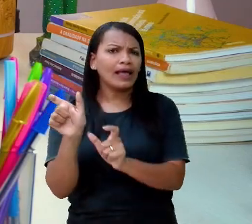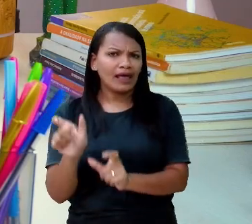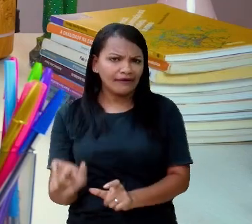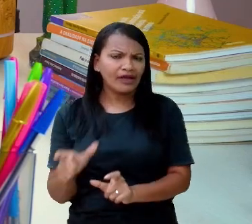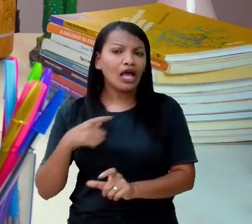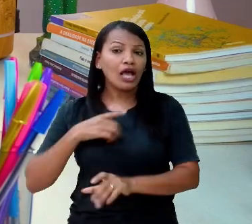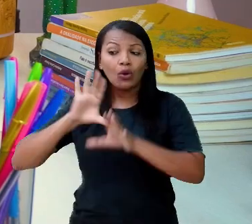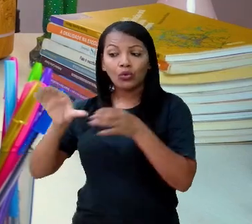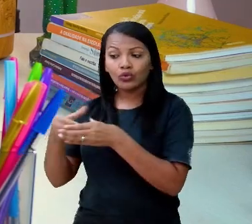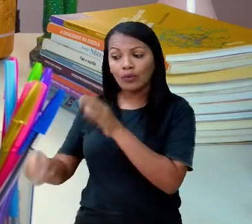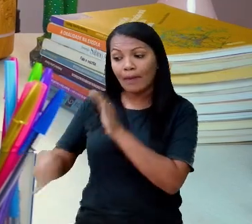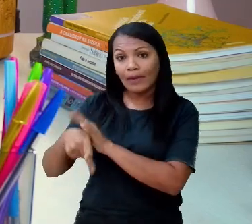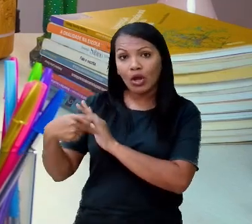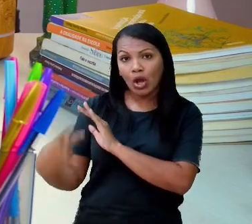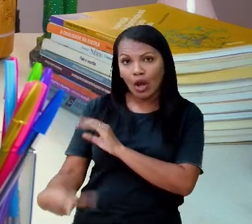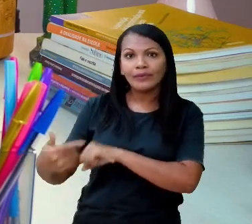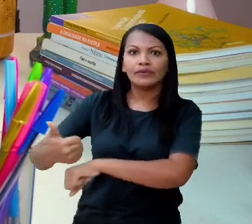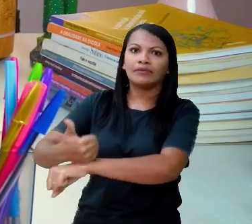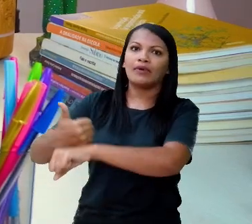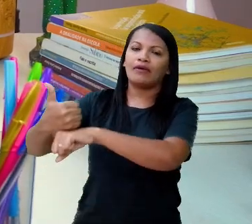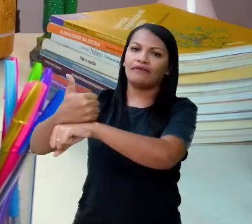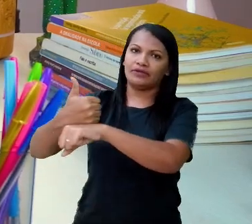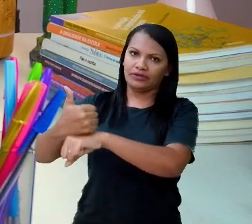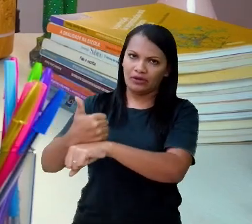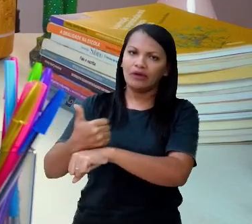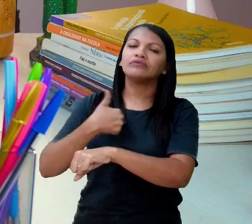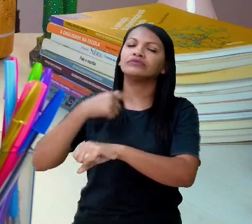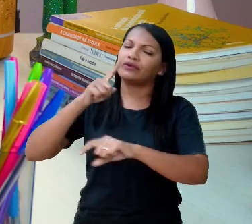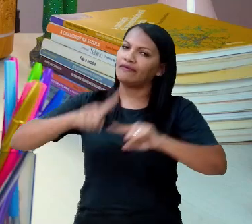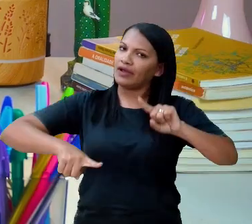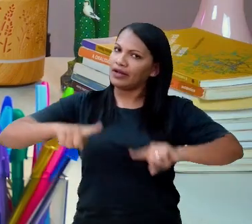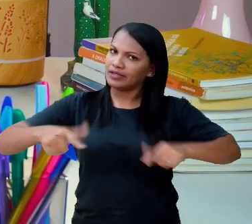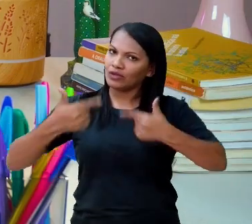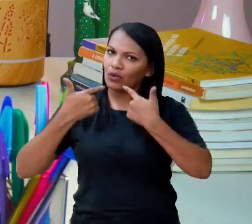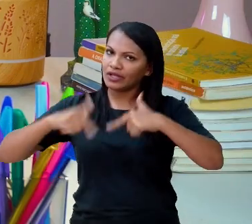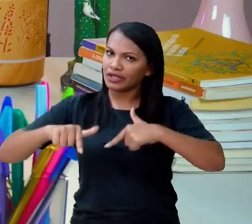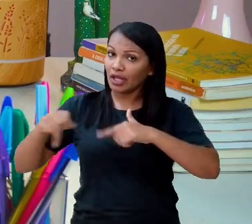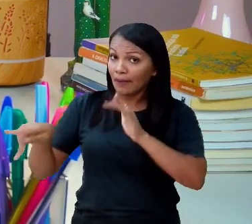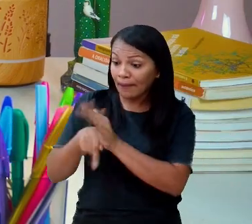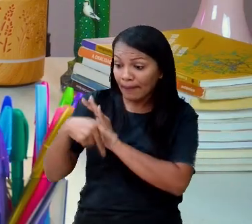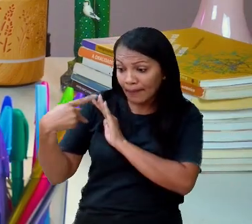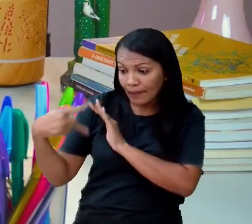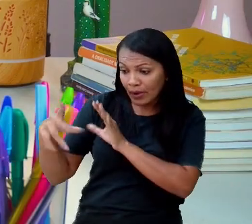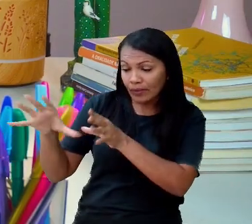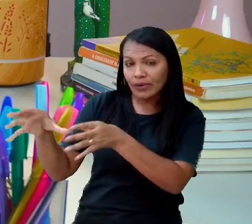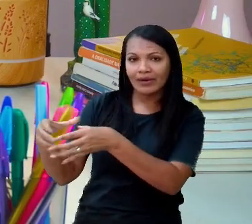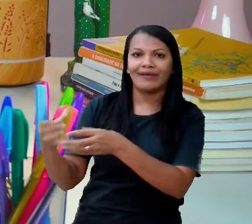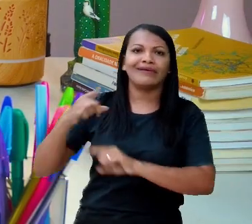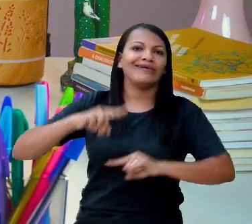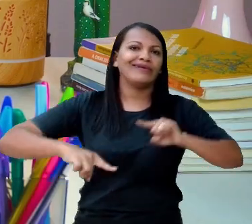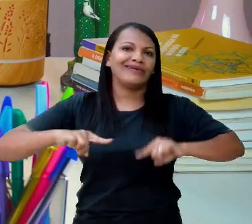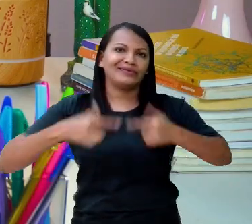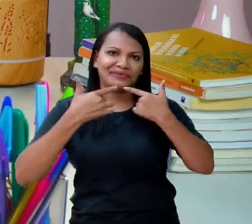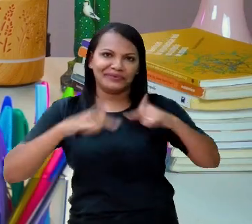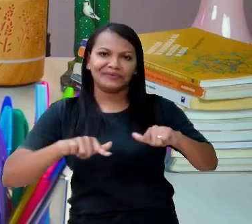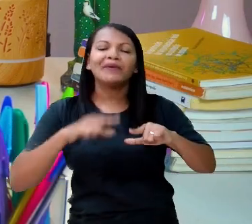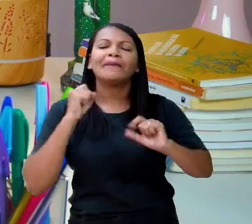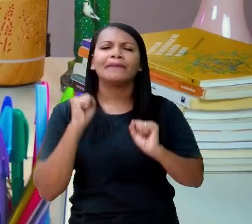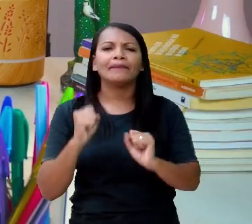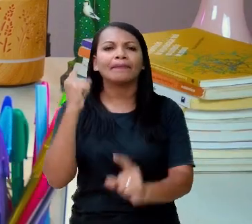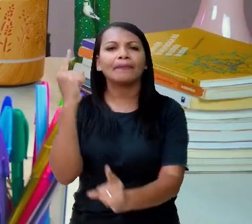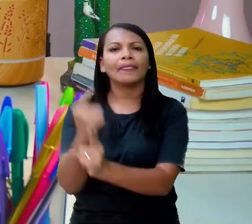esse grupo de profissionais. Por isso, é uma variação linguística daquele grupo. As variações linguísticas, elas também podem ser encontradas